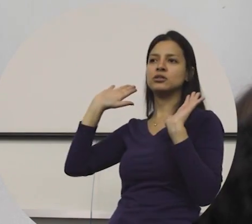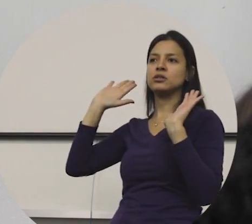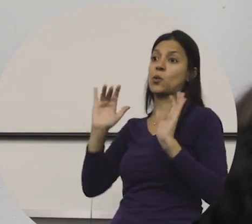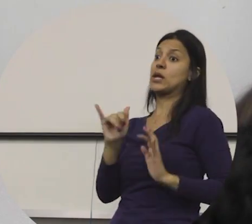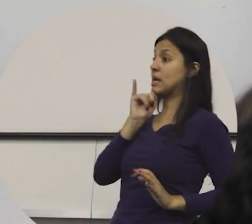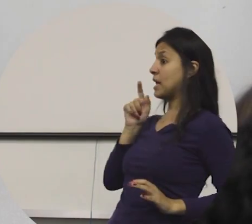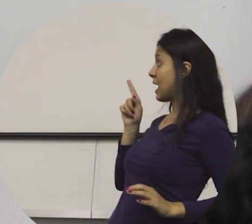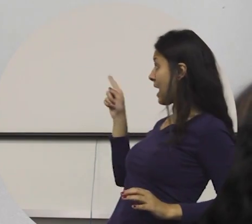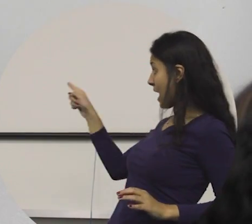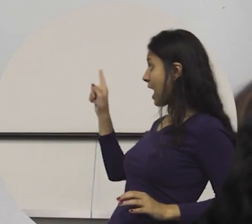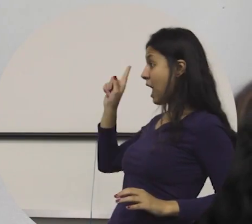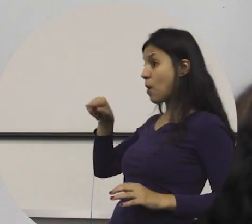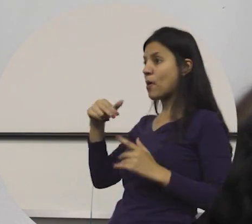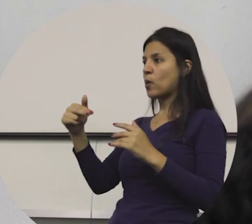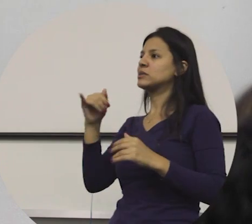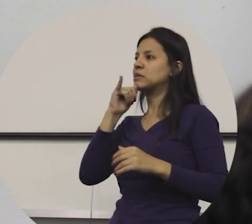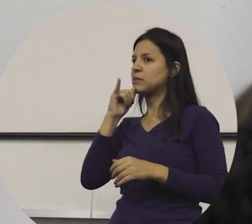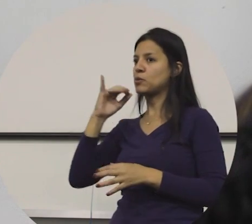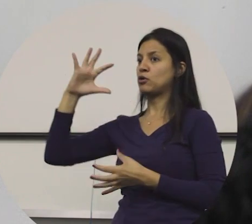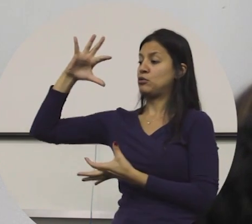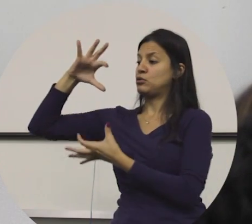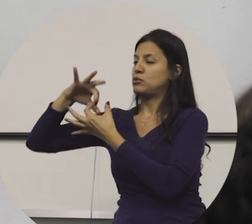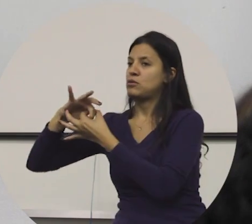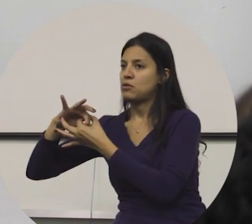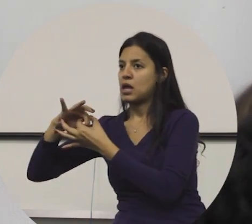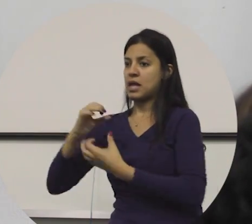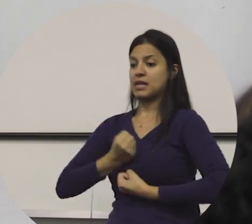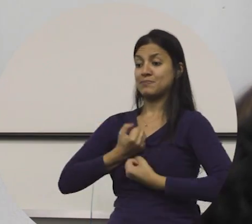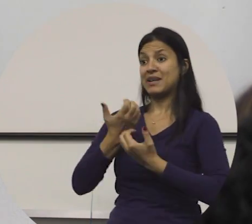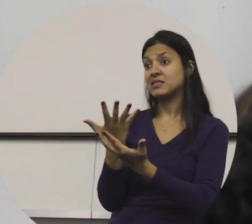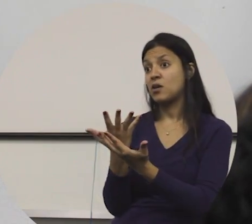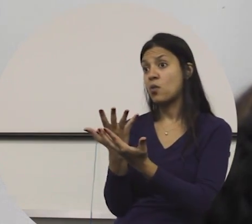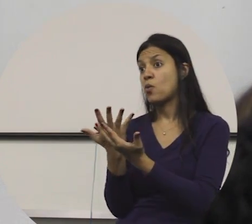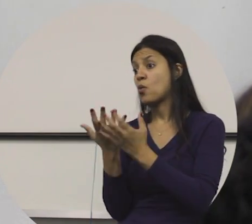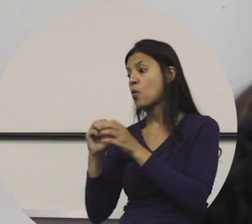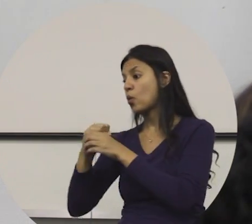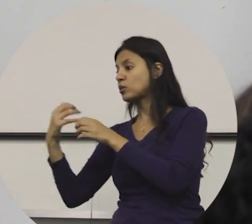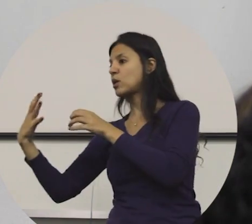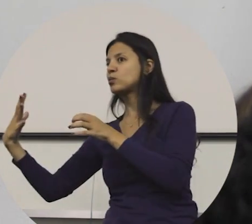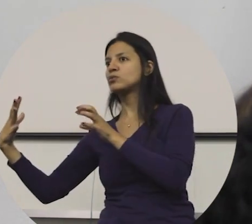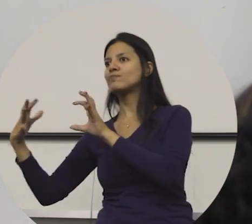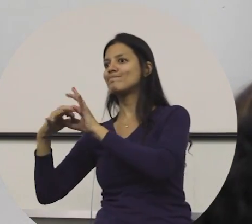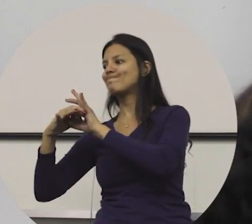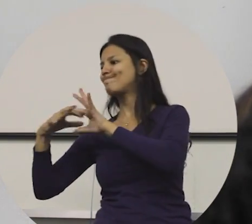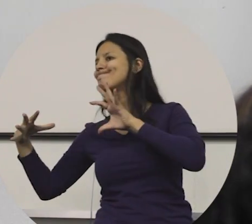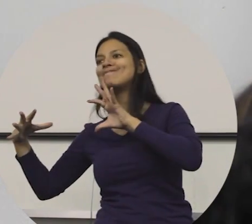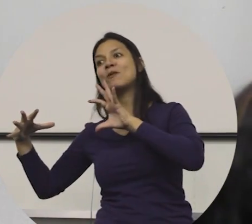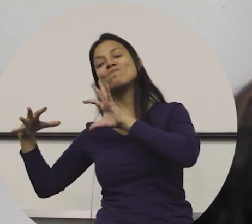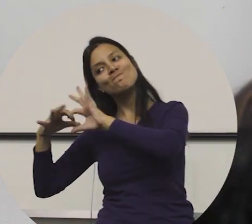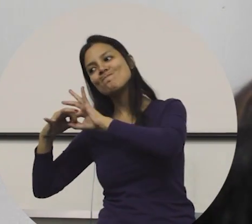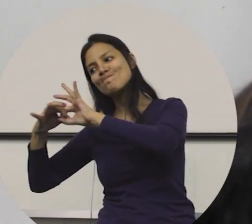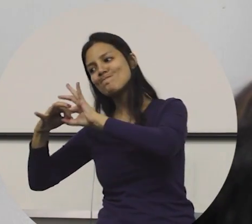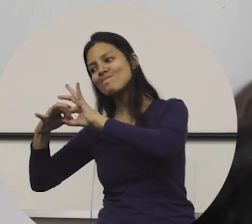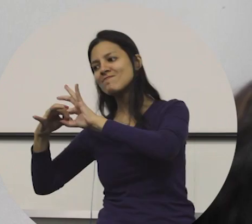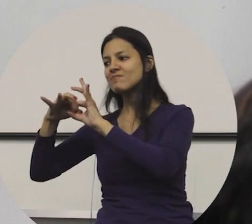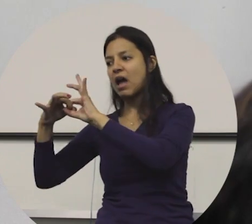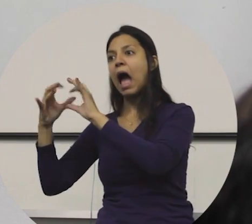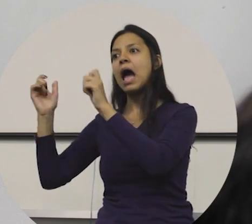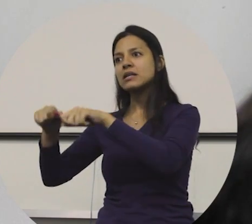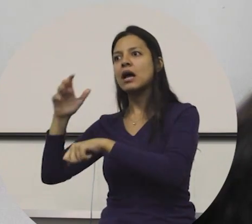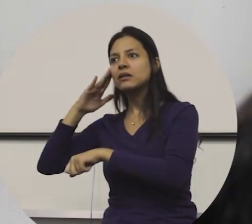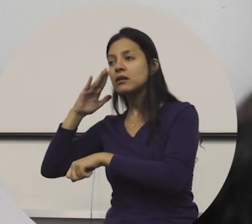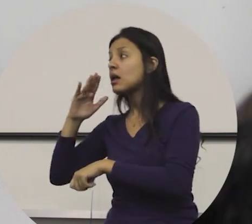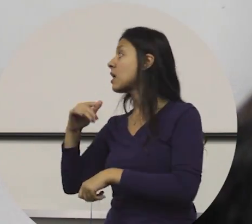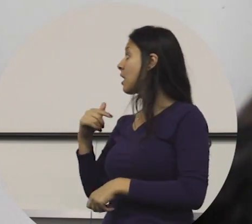coisa amalgamada, eu não posso separar expressão de conteúdo, tá bom? Só consigo chegar